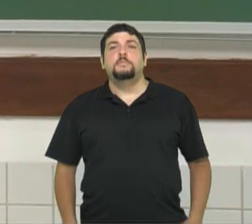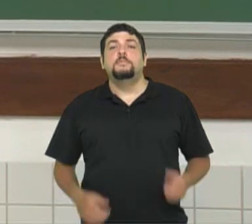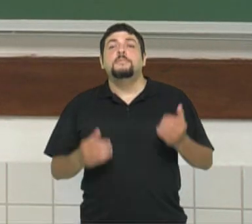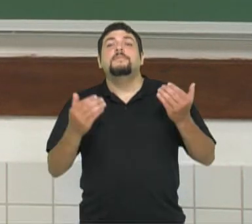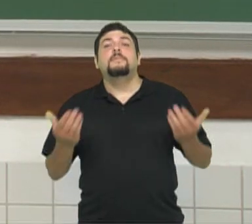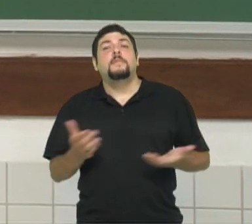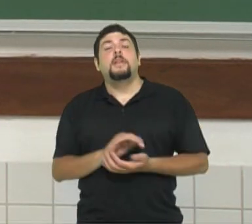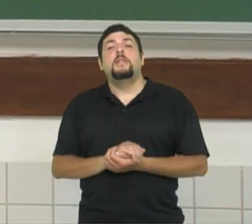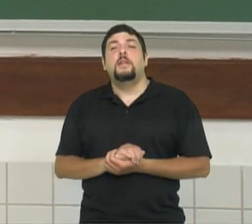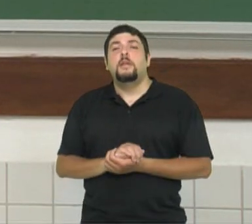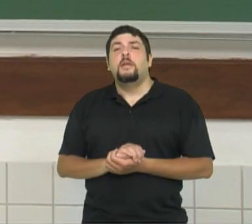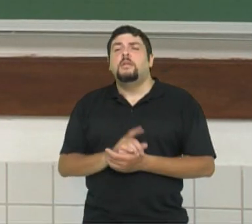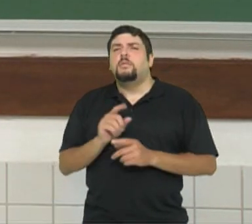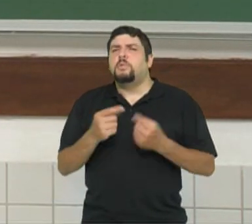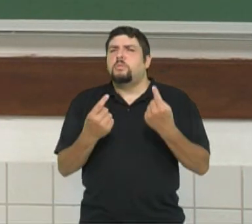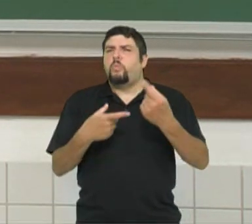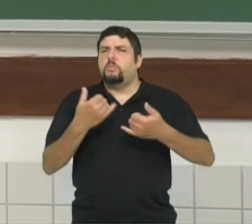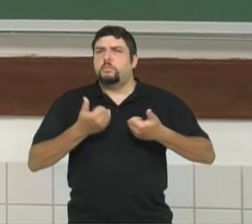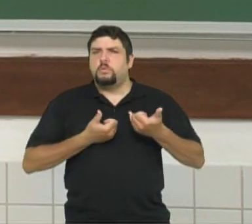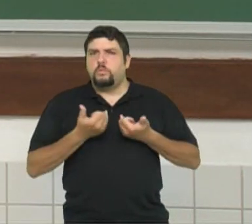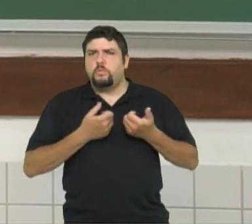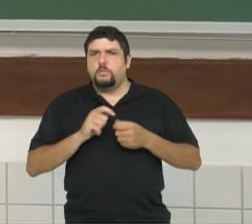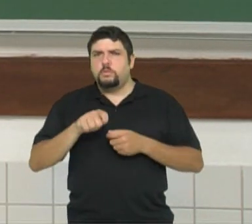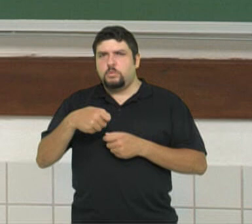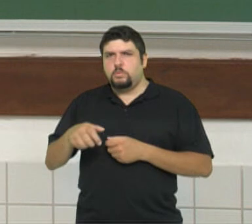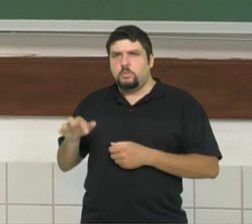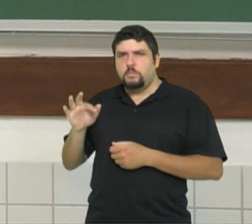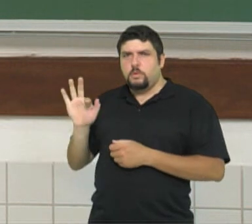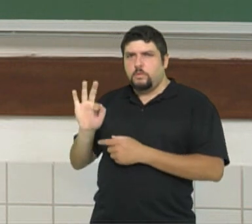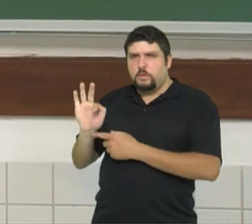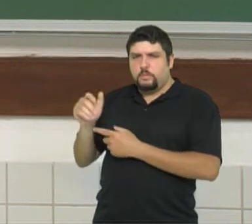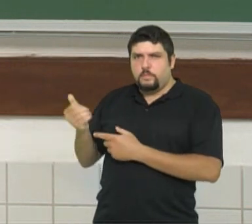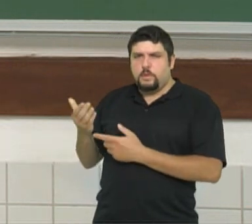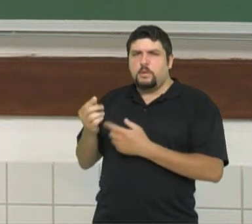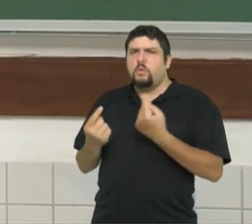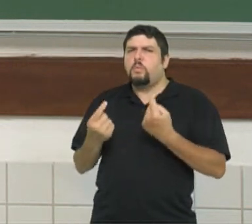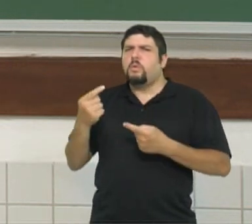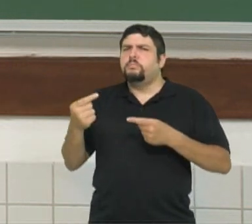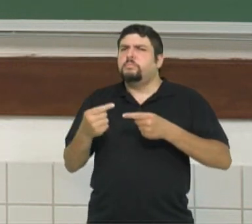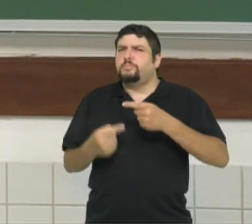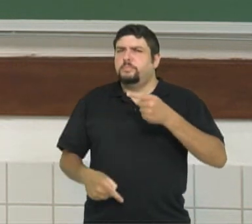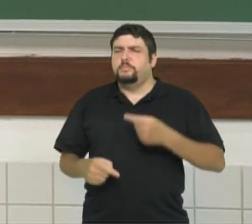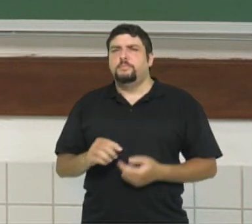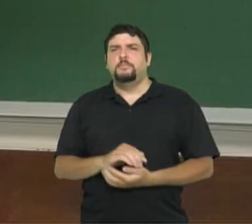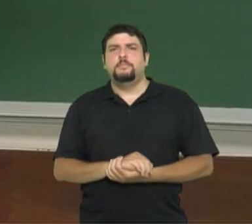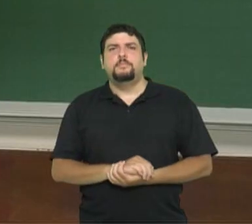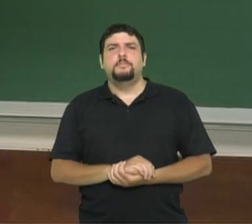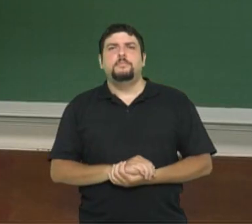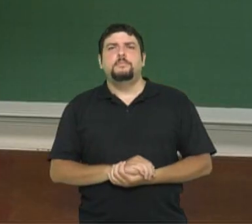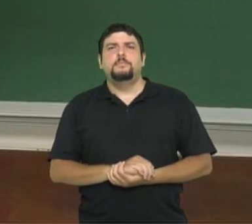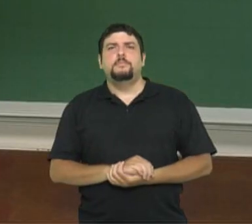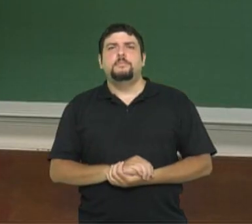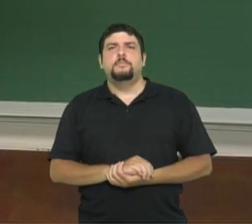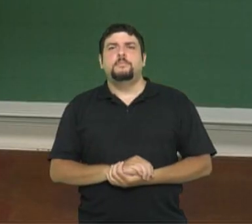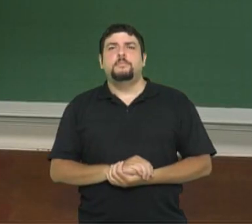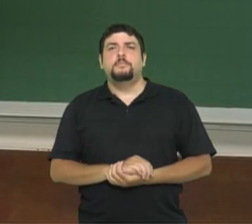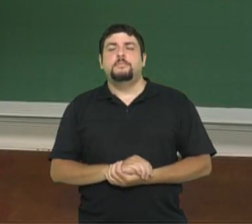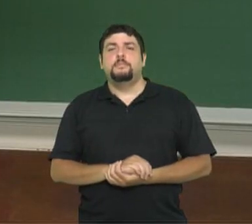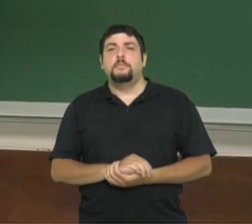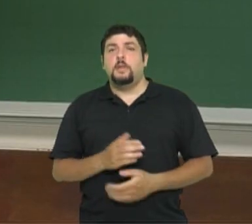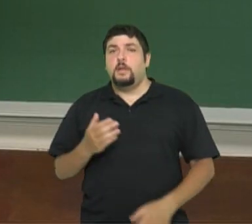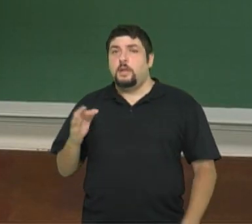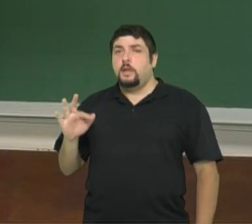E aí, galera, qual informação sobre a flor bela espanca está incorreta? Está errada? Vamos lá, então? A flor